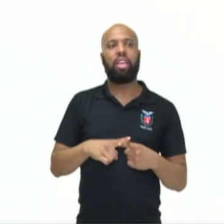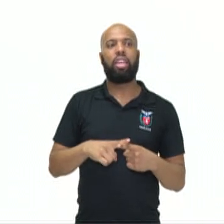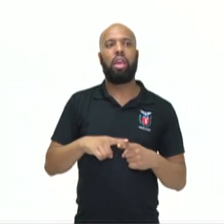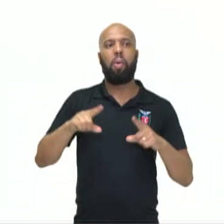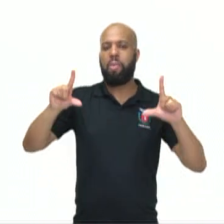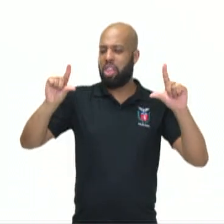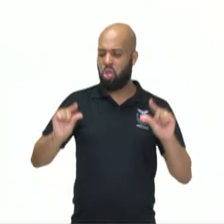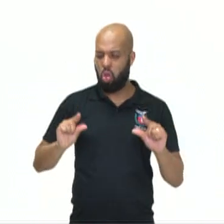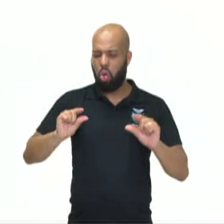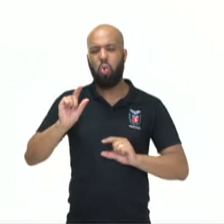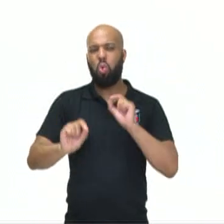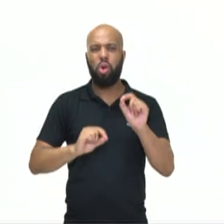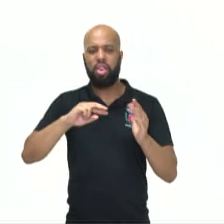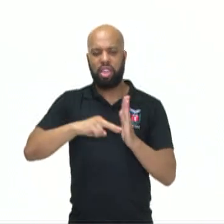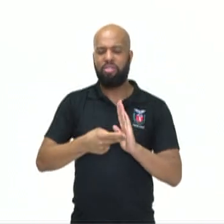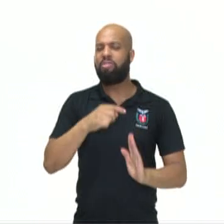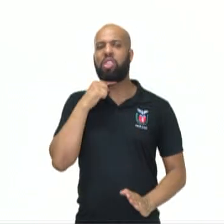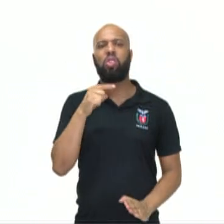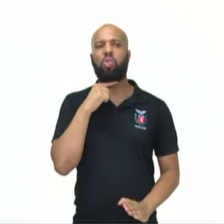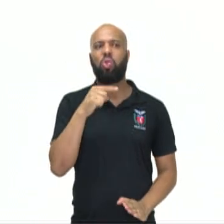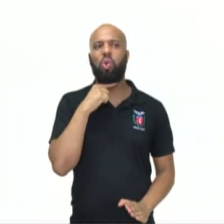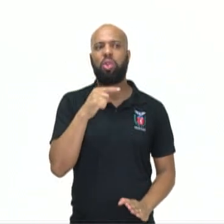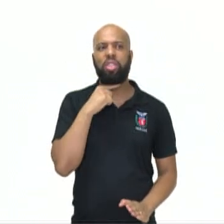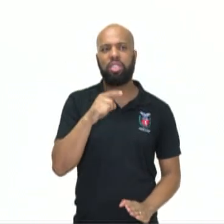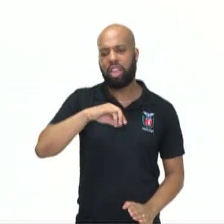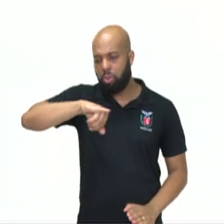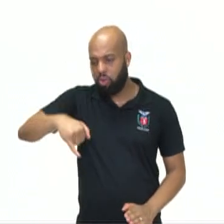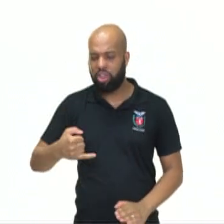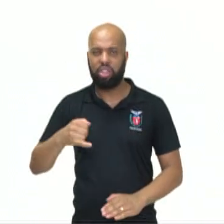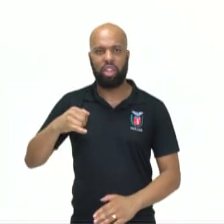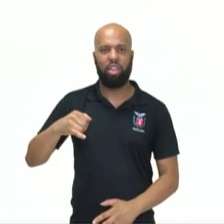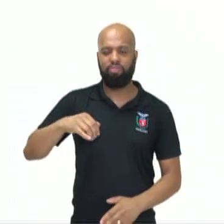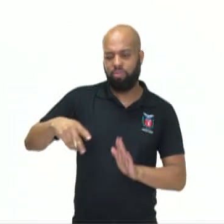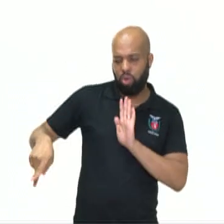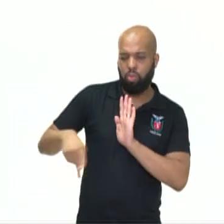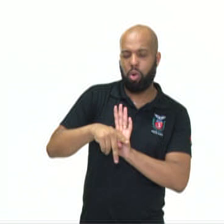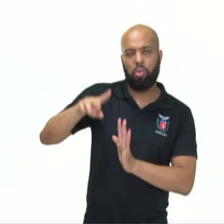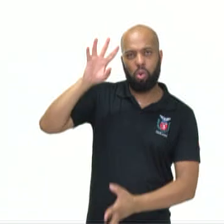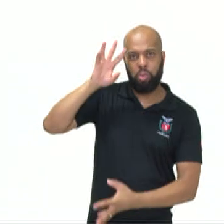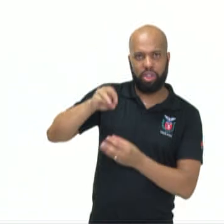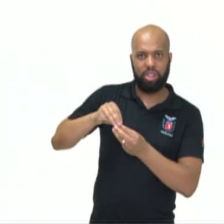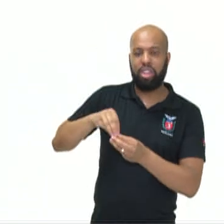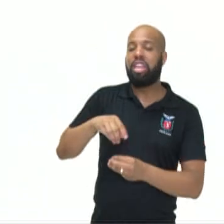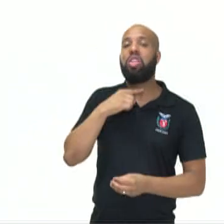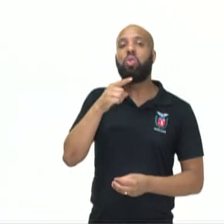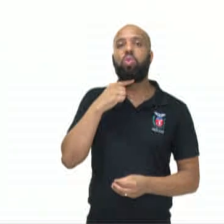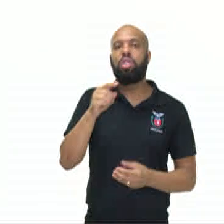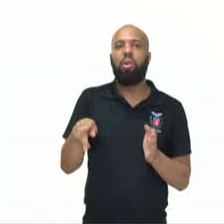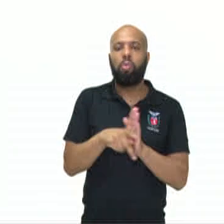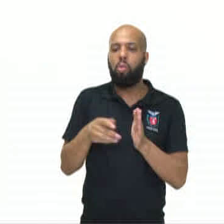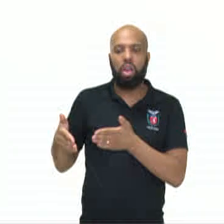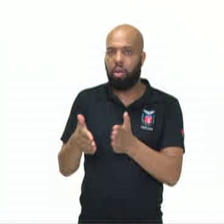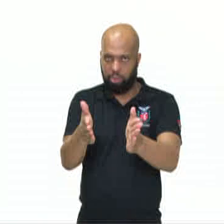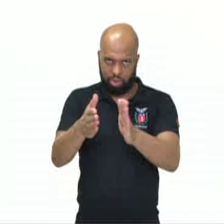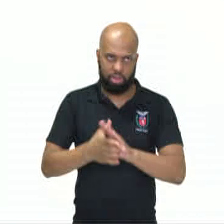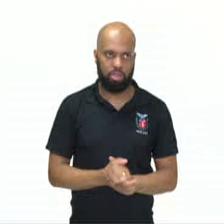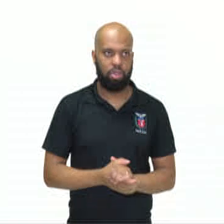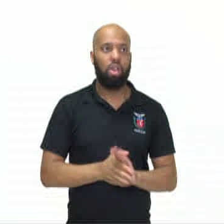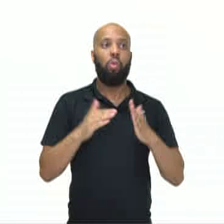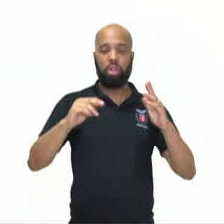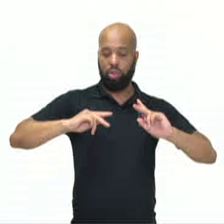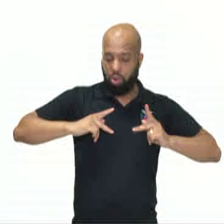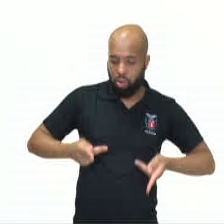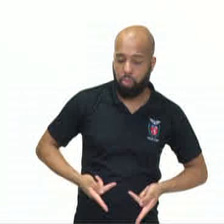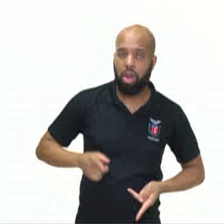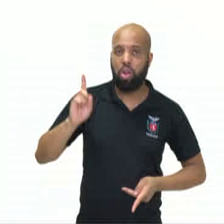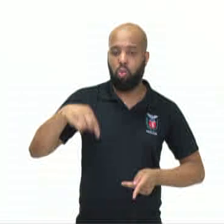é a incapacidade de servir-se do próprio entendimento sem direção alheia. O homem